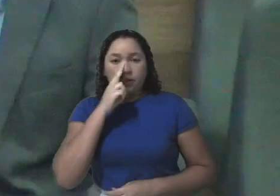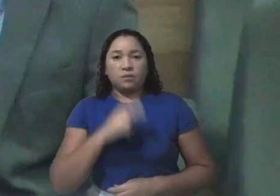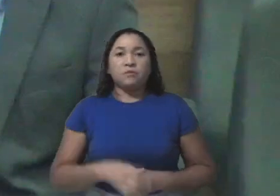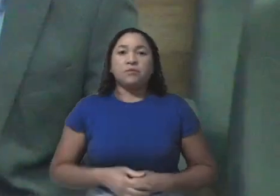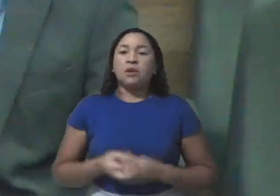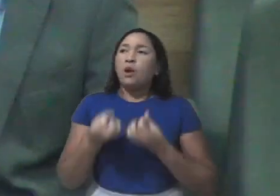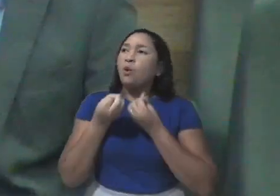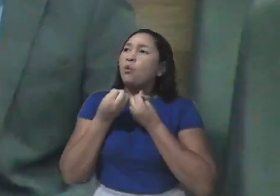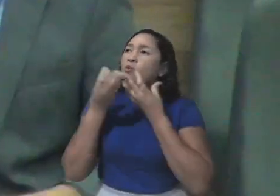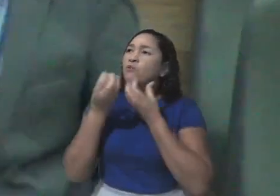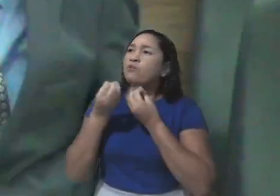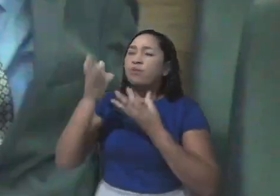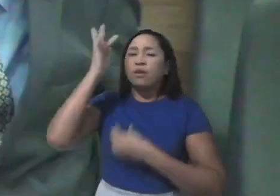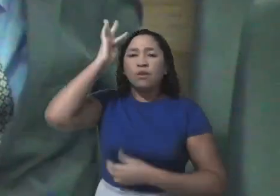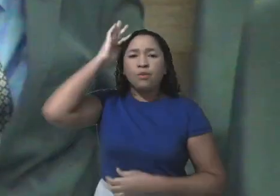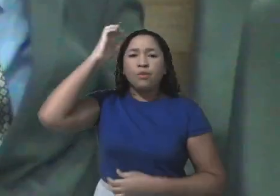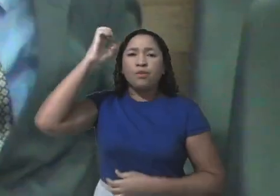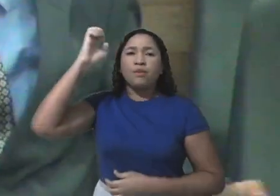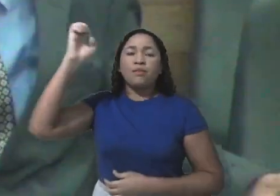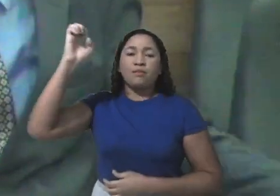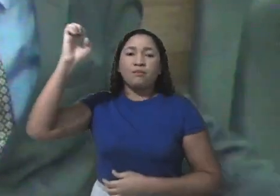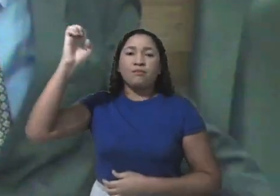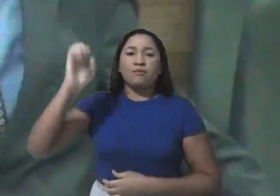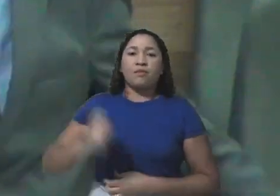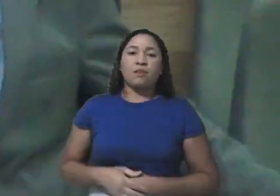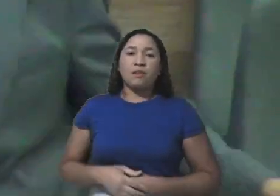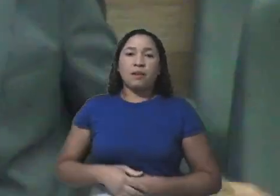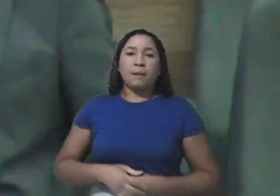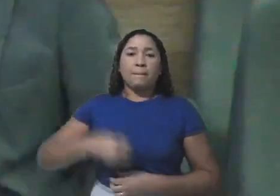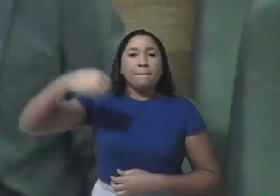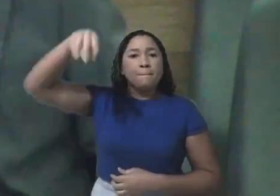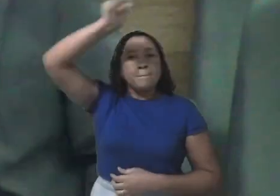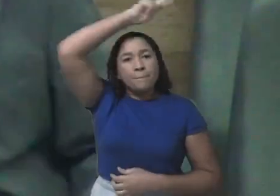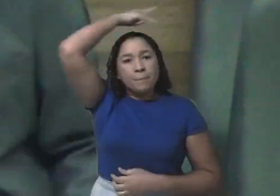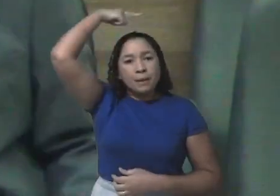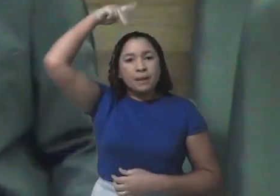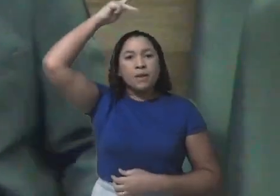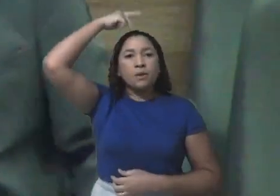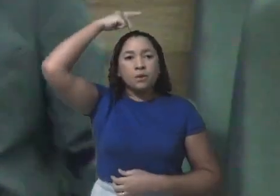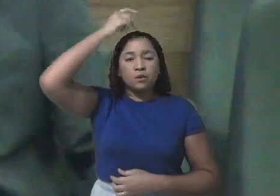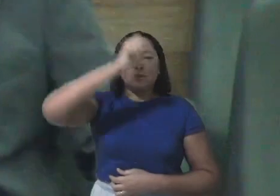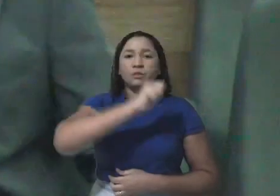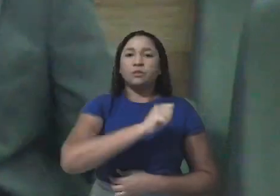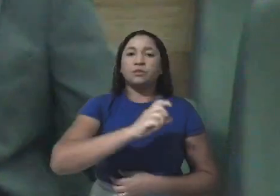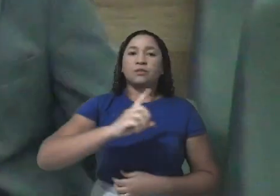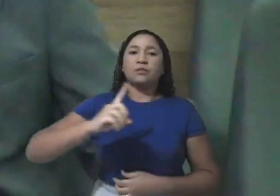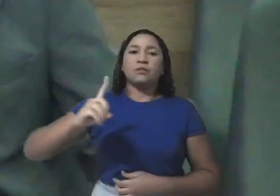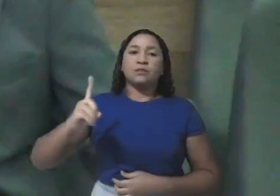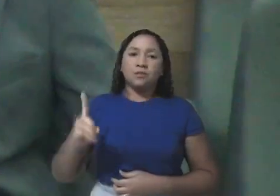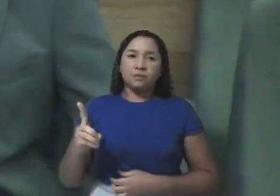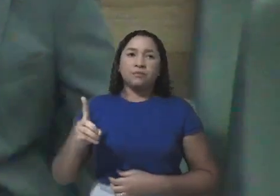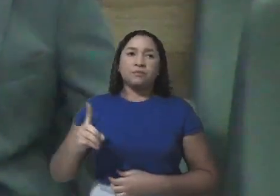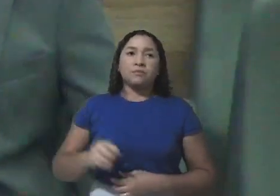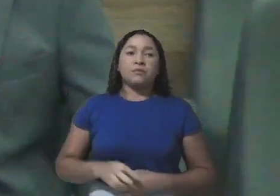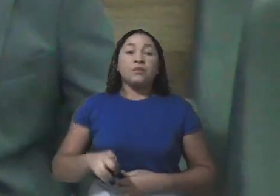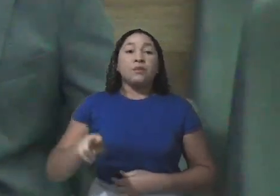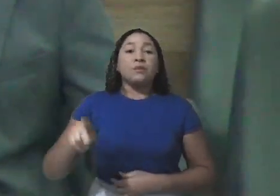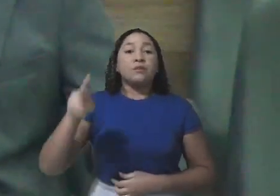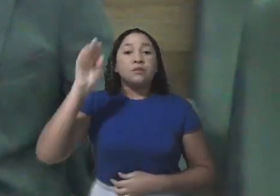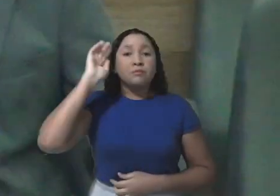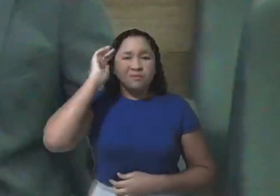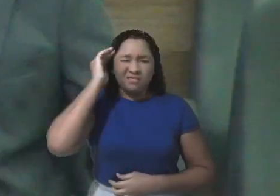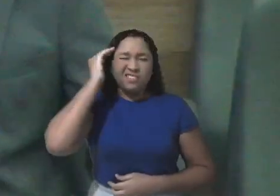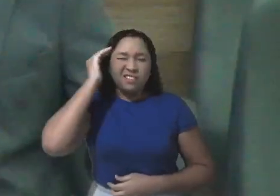confissão de fé reformada, pentecostal e assembleiana. Somente até aí. Os irmãos entenderam até